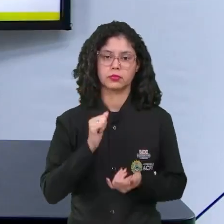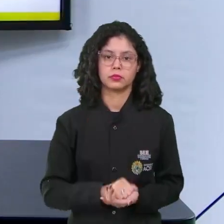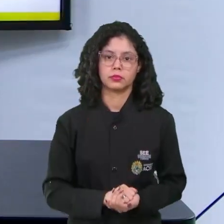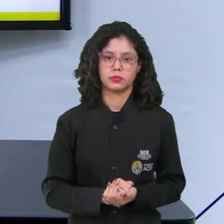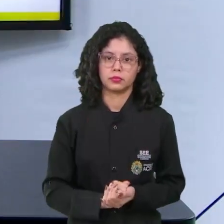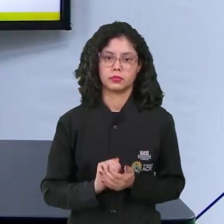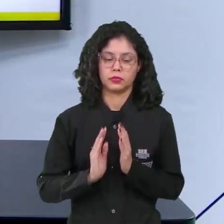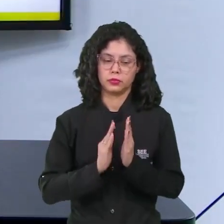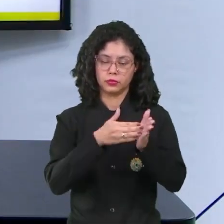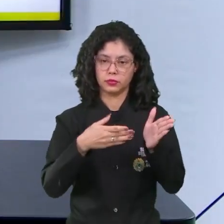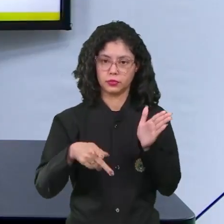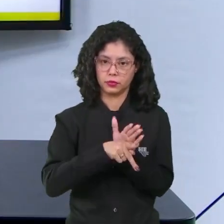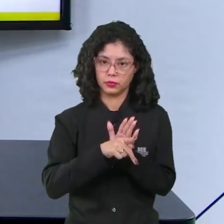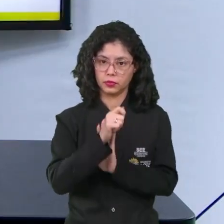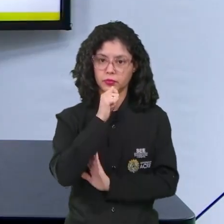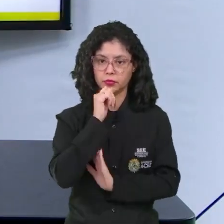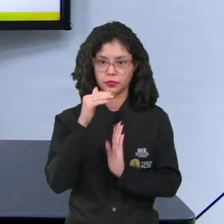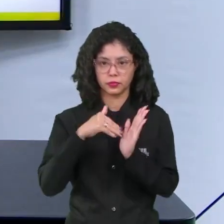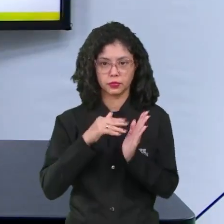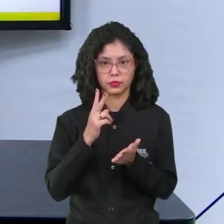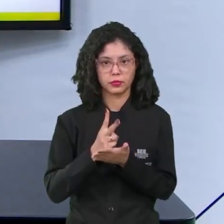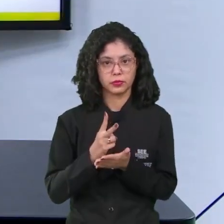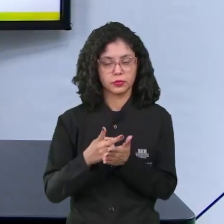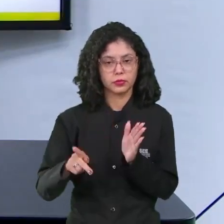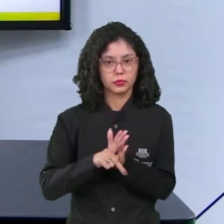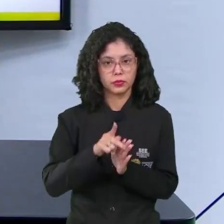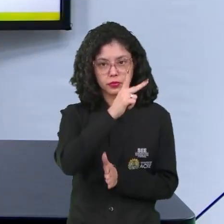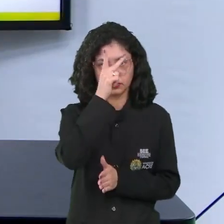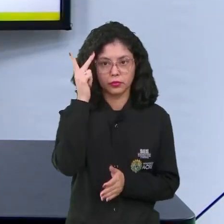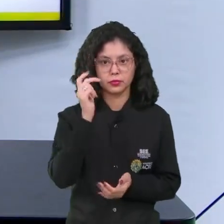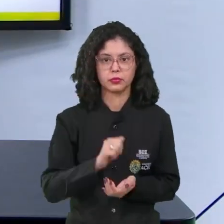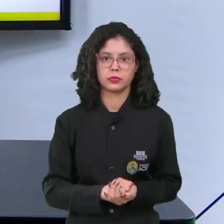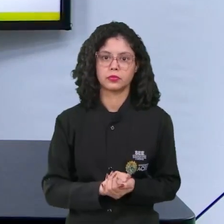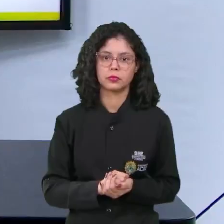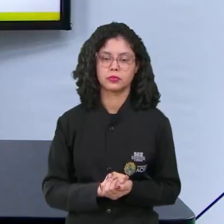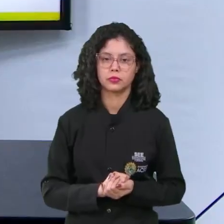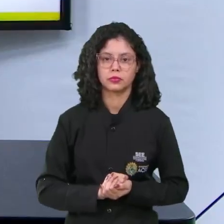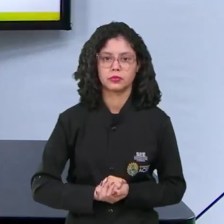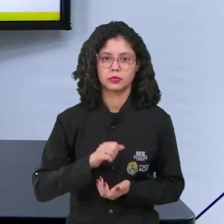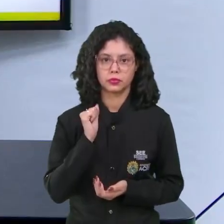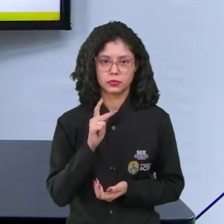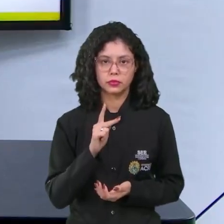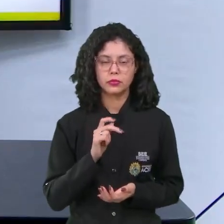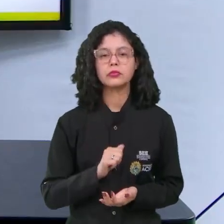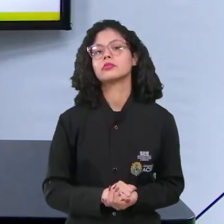ela chega até ali a pessoa que navega nas redes, tá?